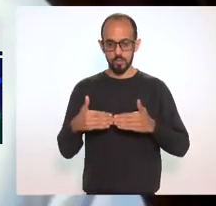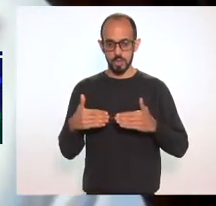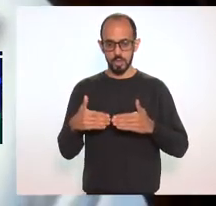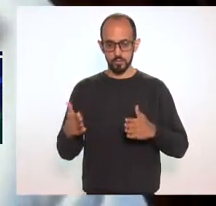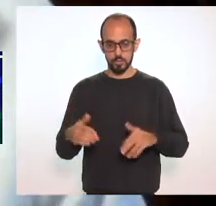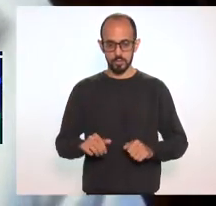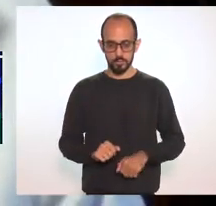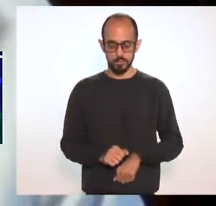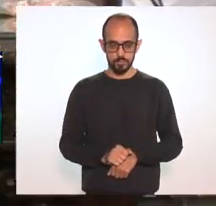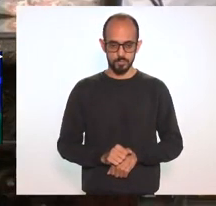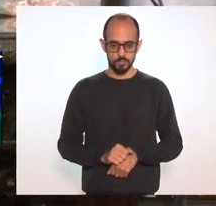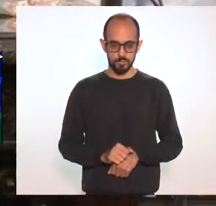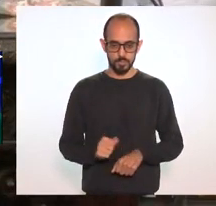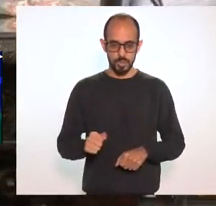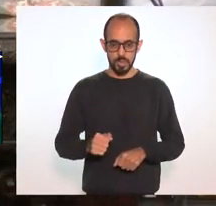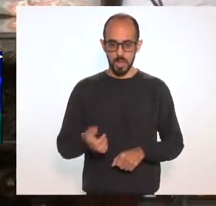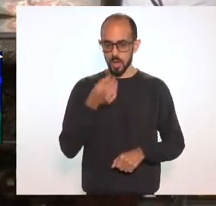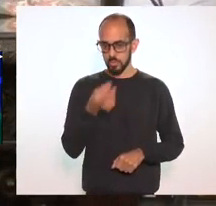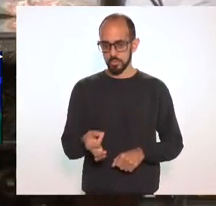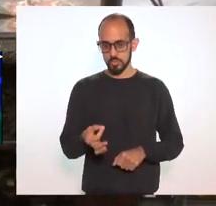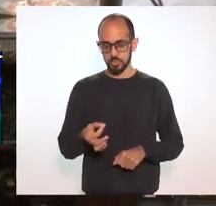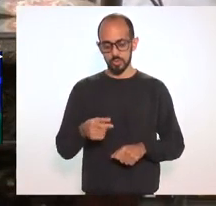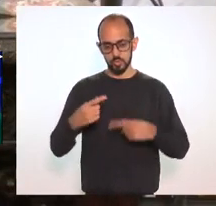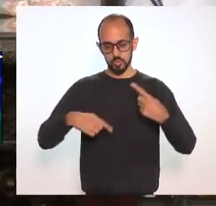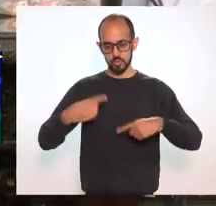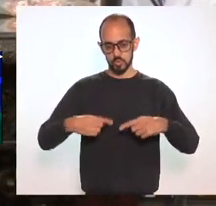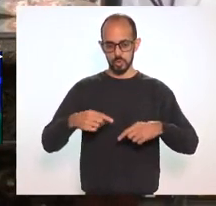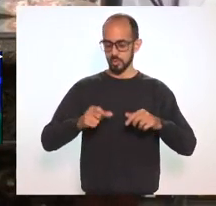Favorável. Os pareceres emitidos em discussão. Não havendo que queira discutir,